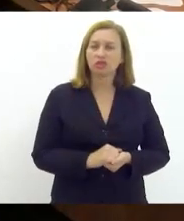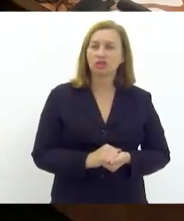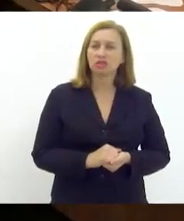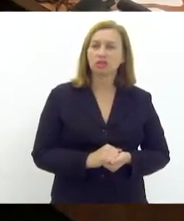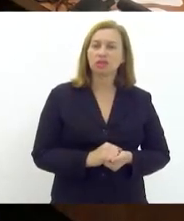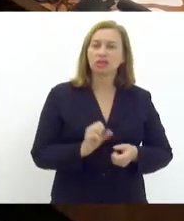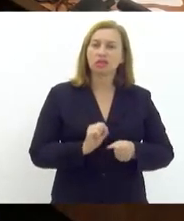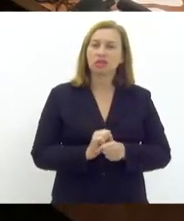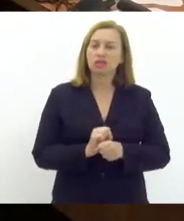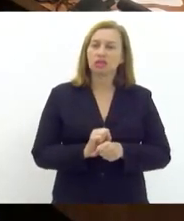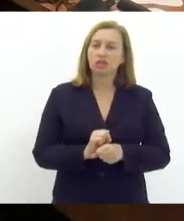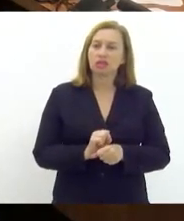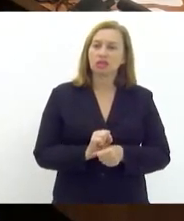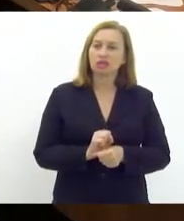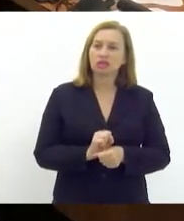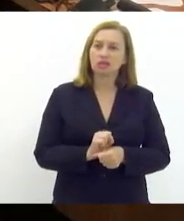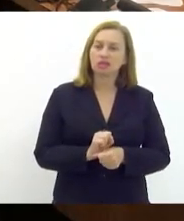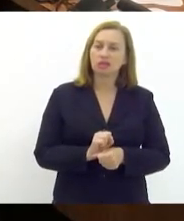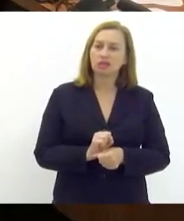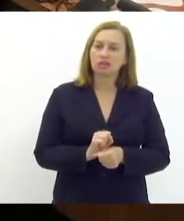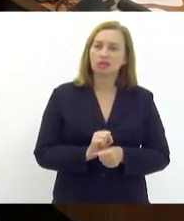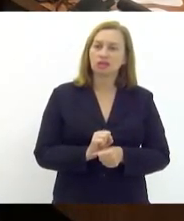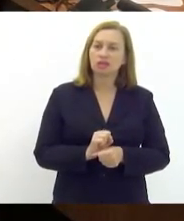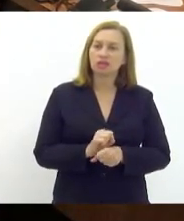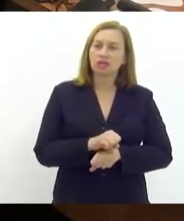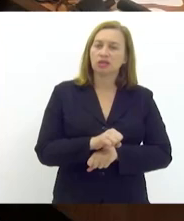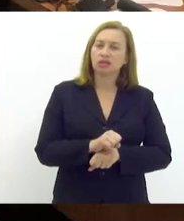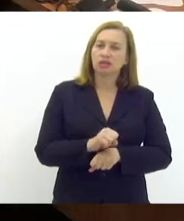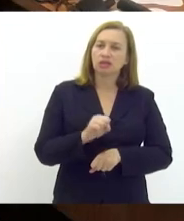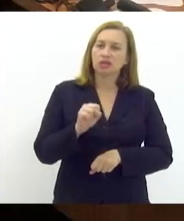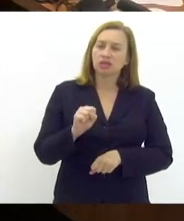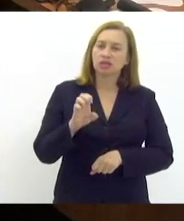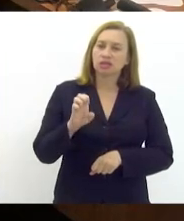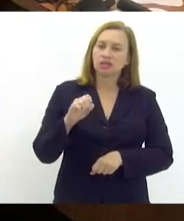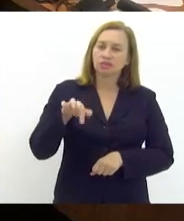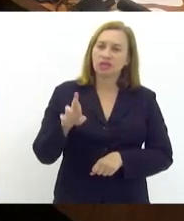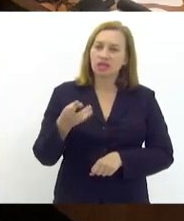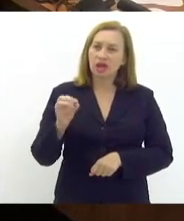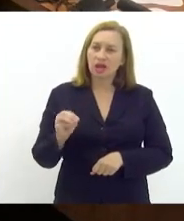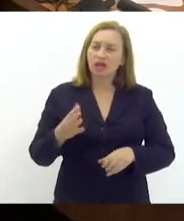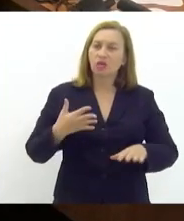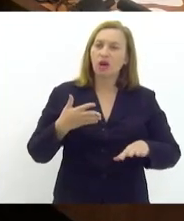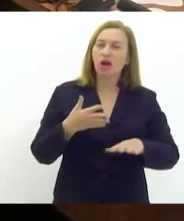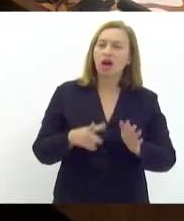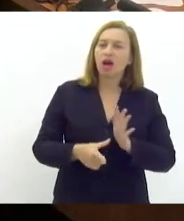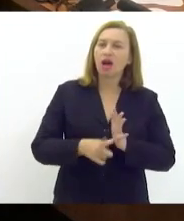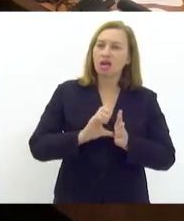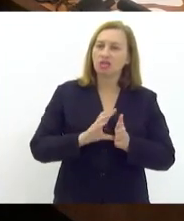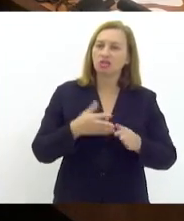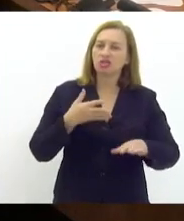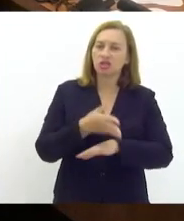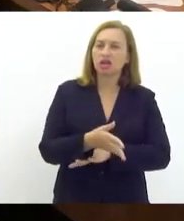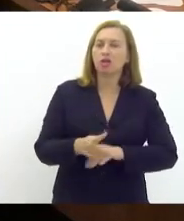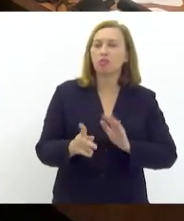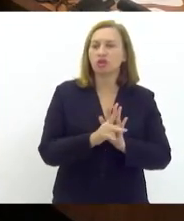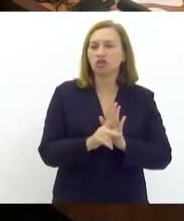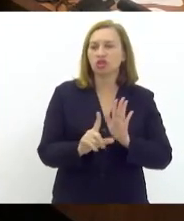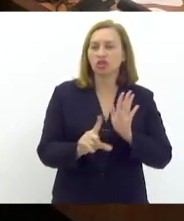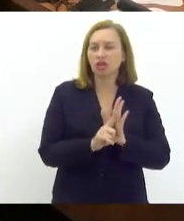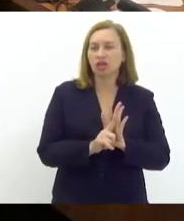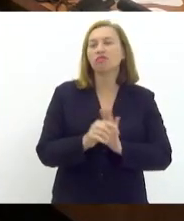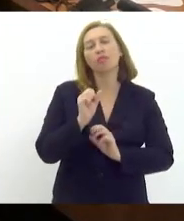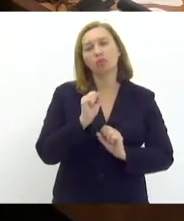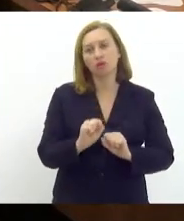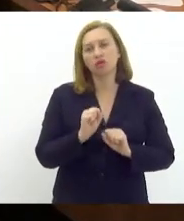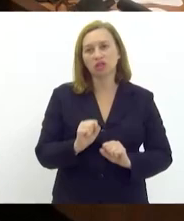sem preliminar antes de chegar aqui o projeto o anti-projeto de lei que aí a gente vai